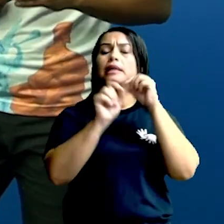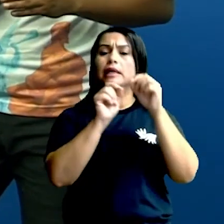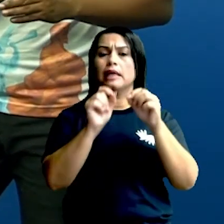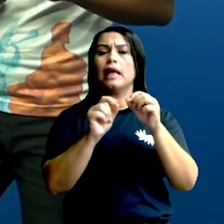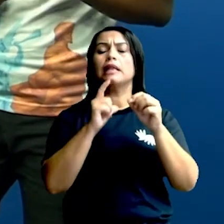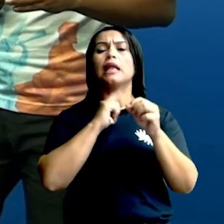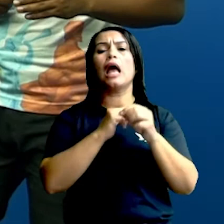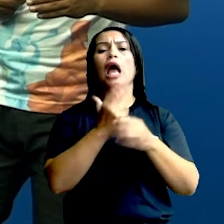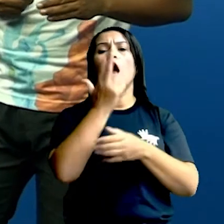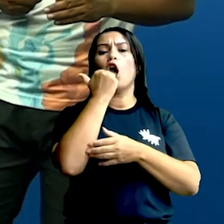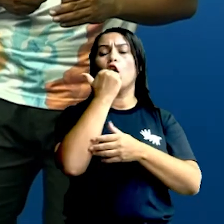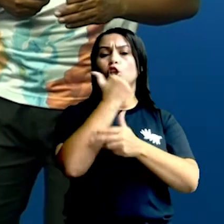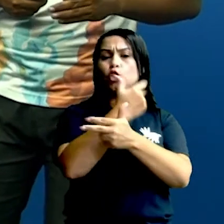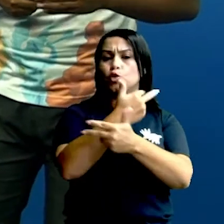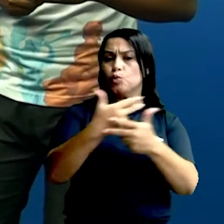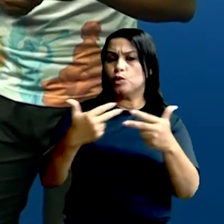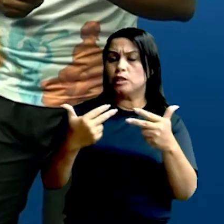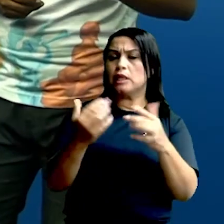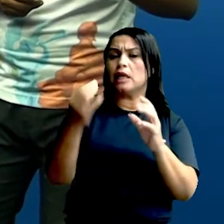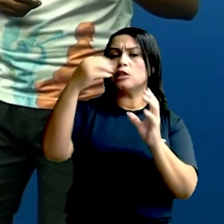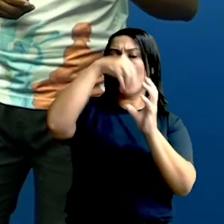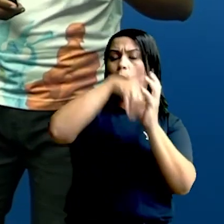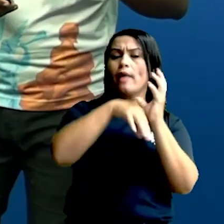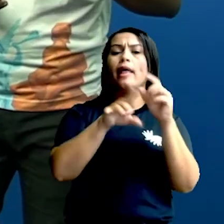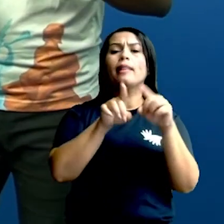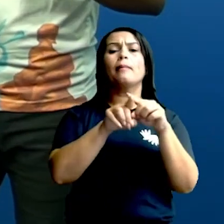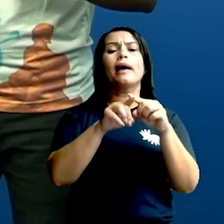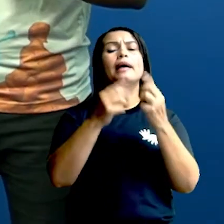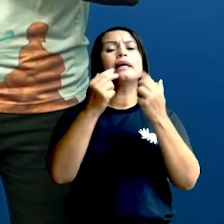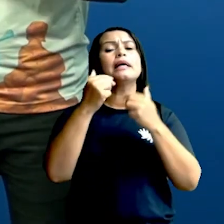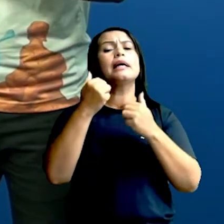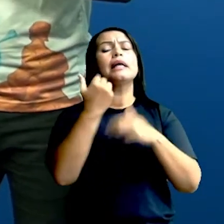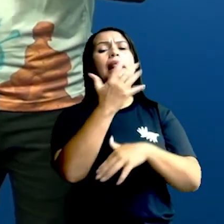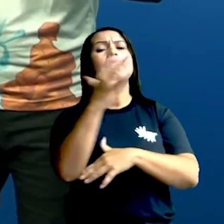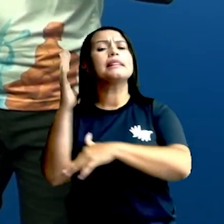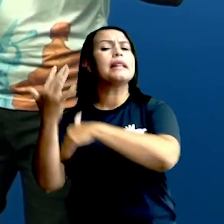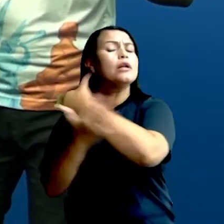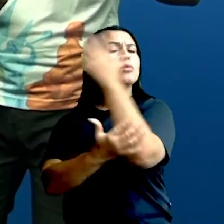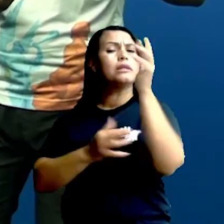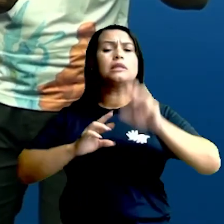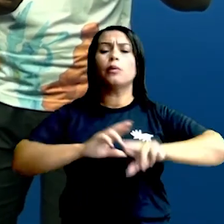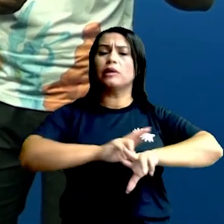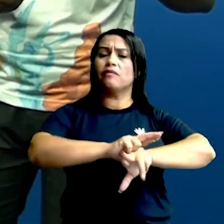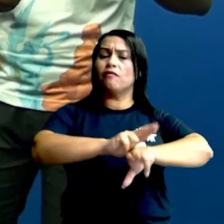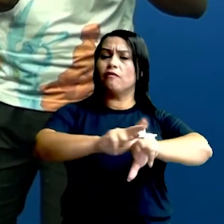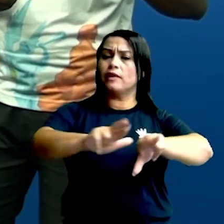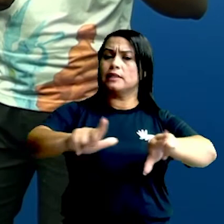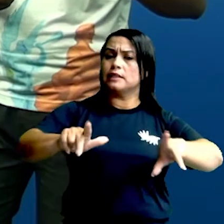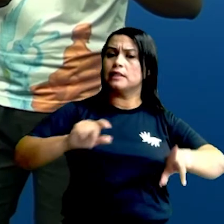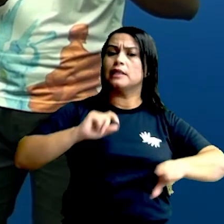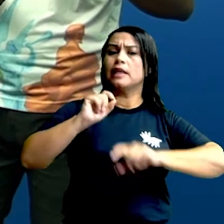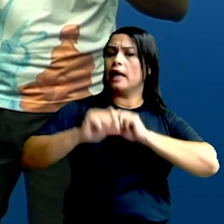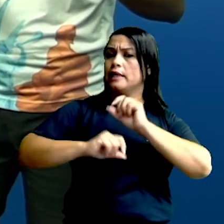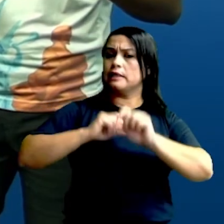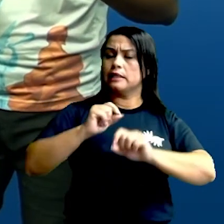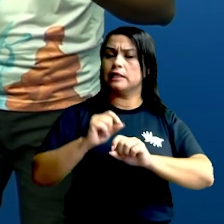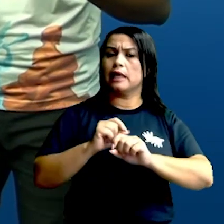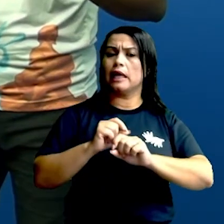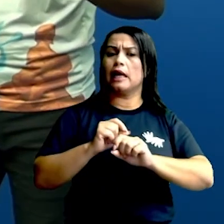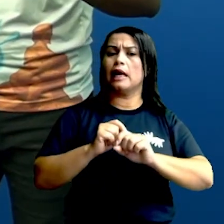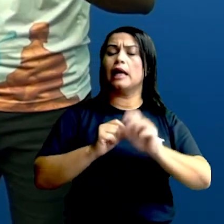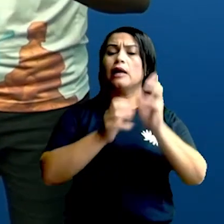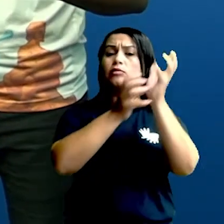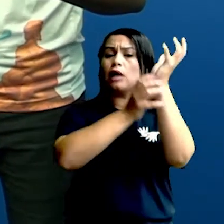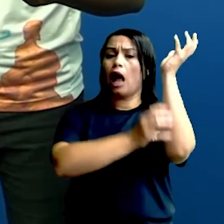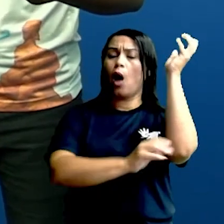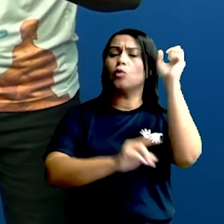de nutrientes, como percebemos. Então, na natureza existe uma diversidade enorme de tipos de caules, de tipos